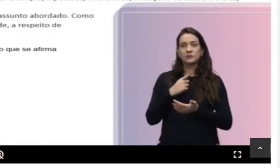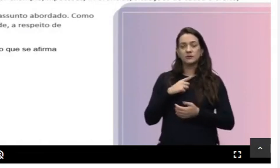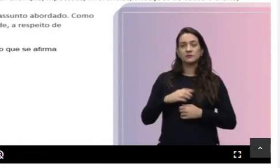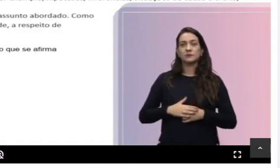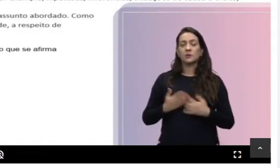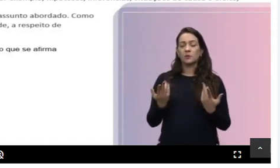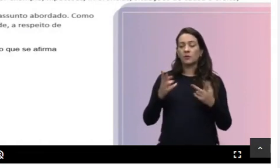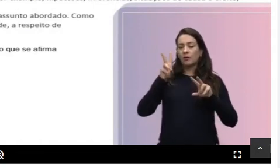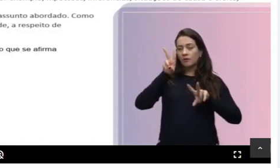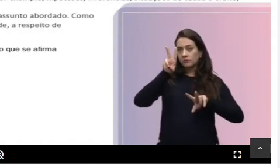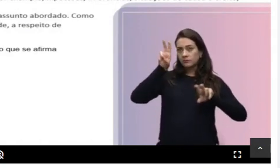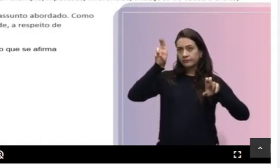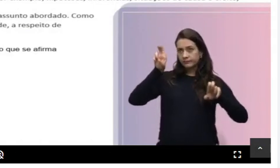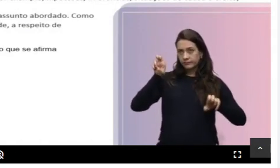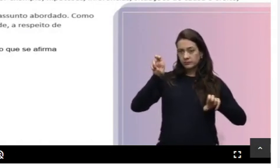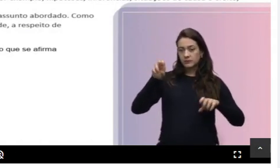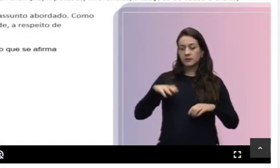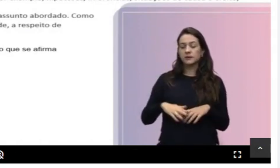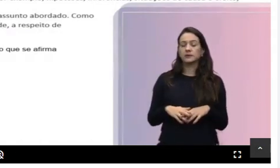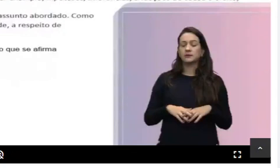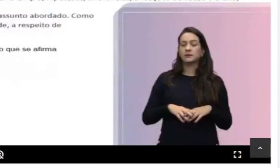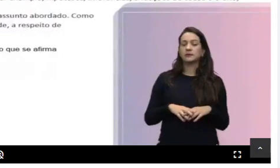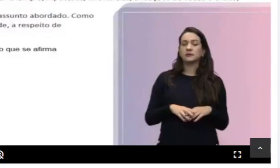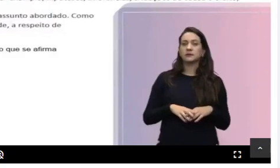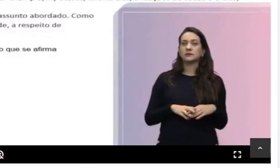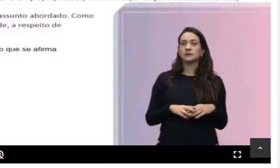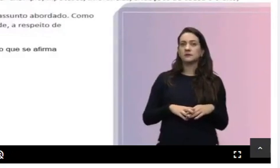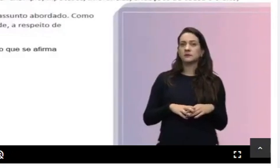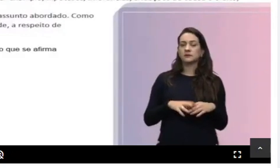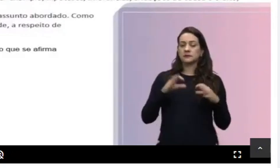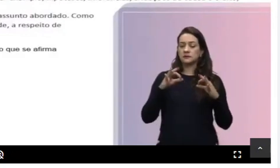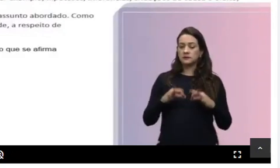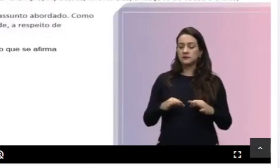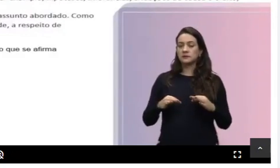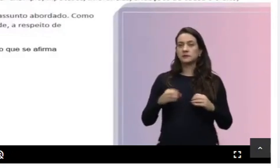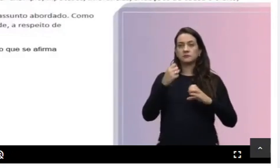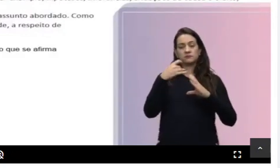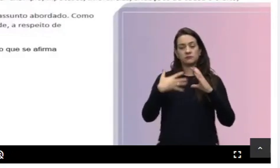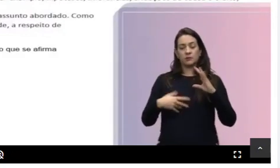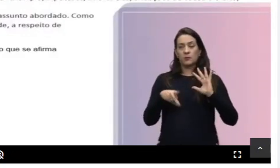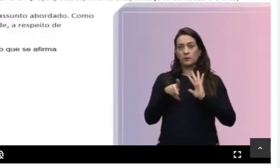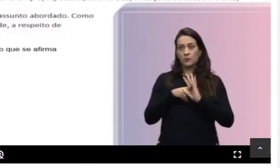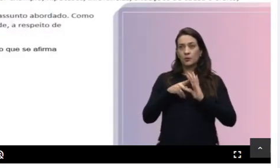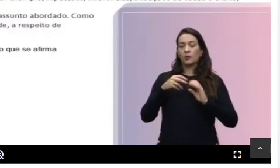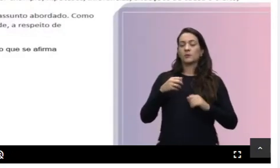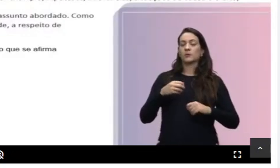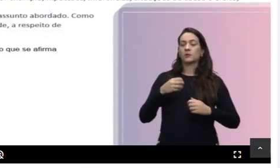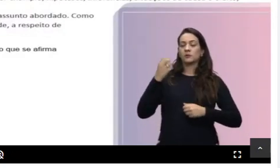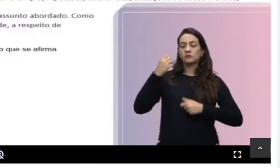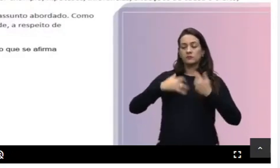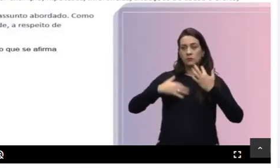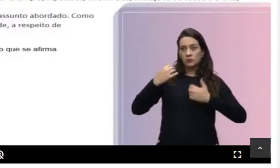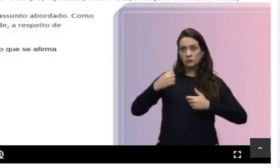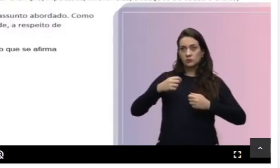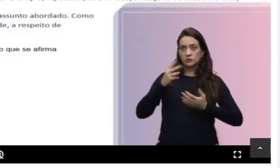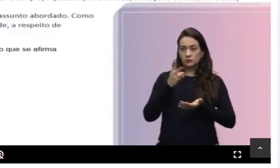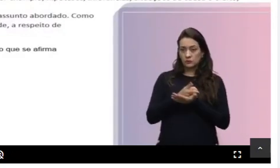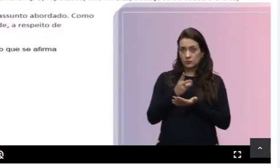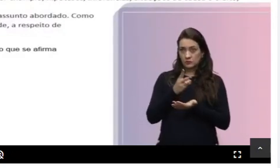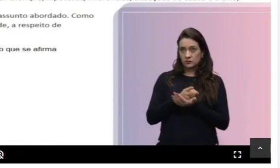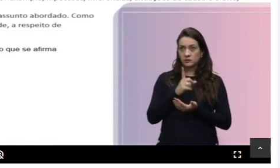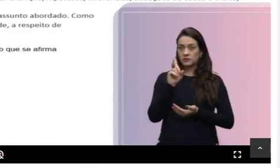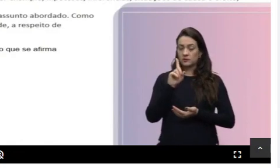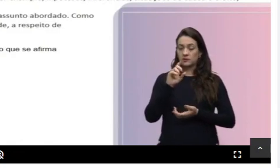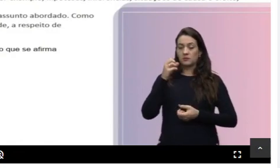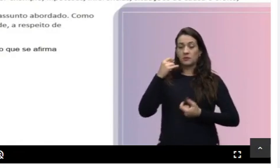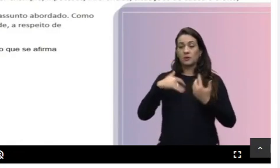citações diretas de autoridade também não seria uma característica do argumento concreto, mas sim do argumento